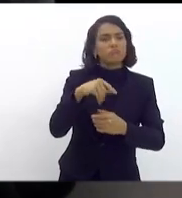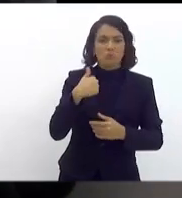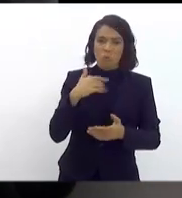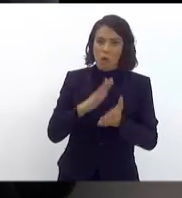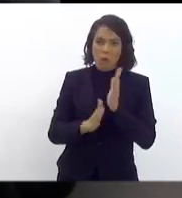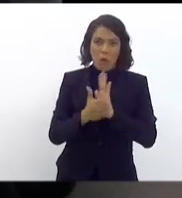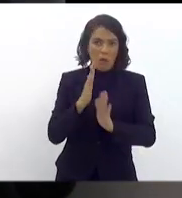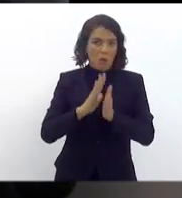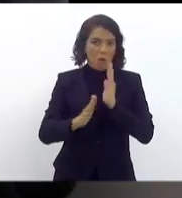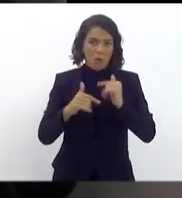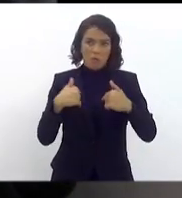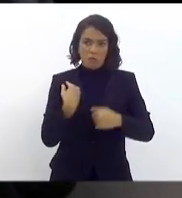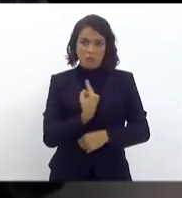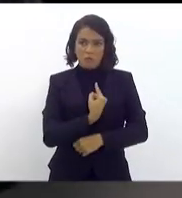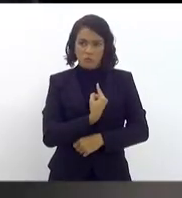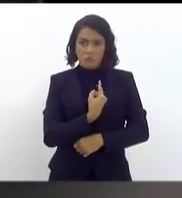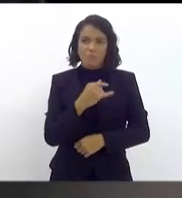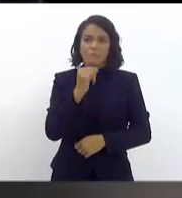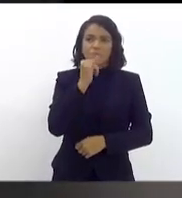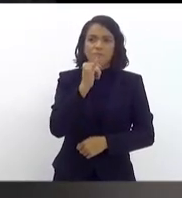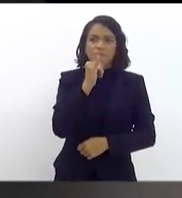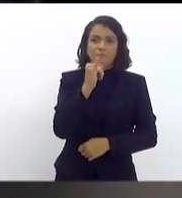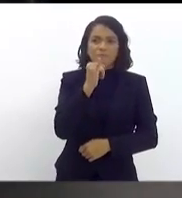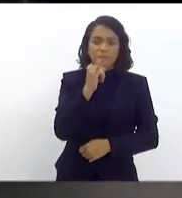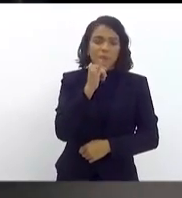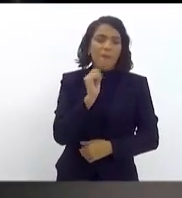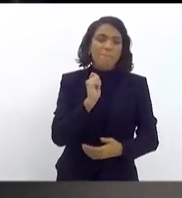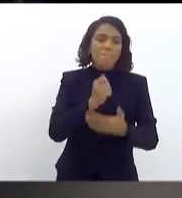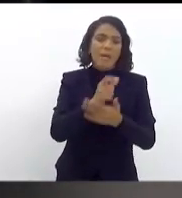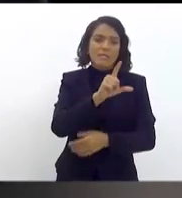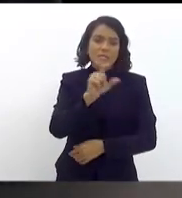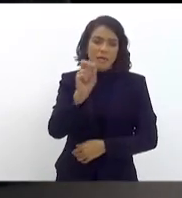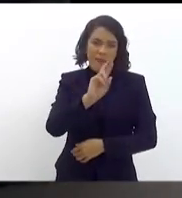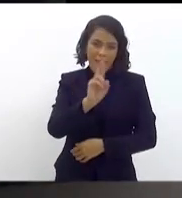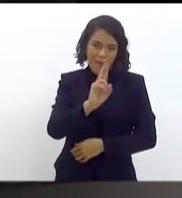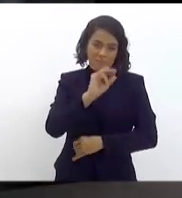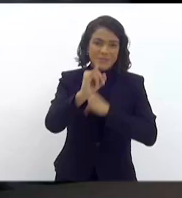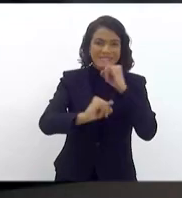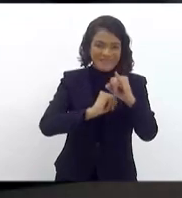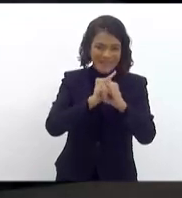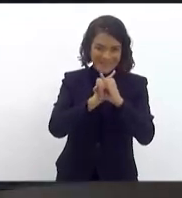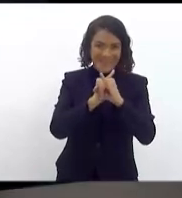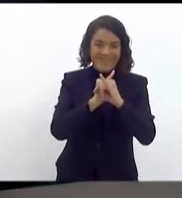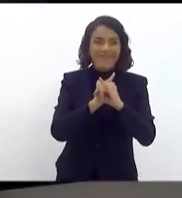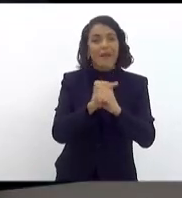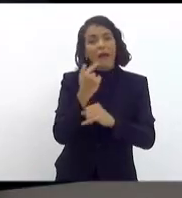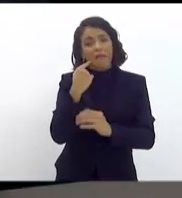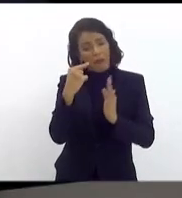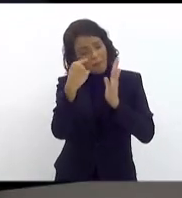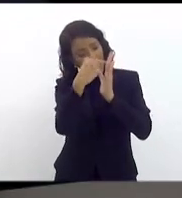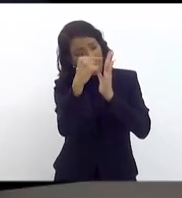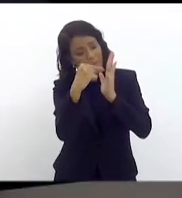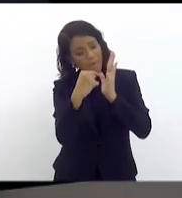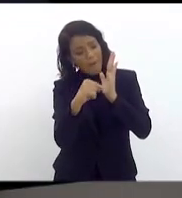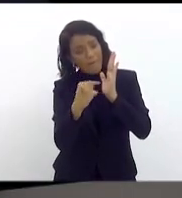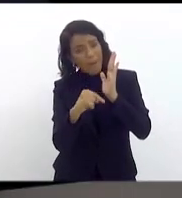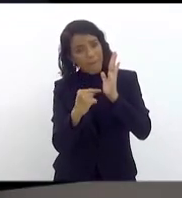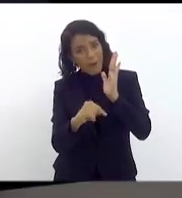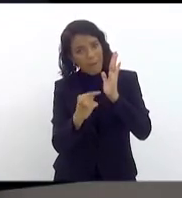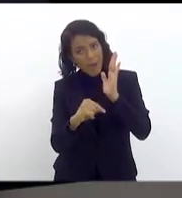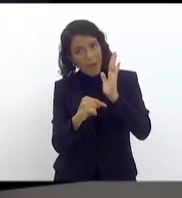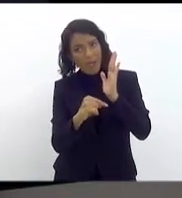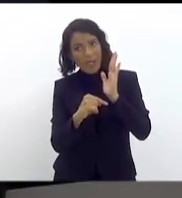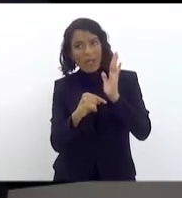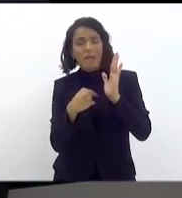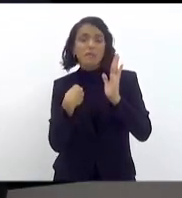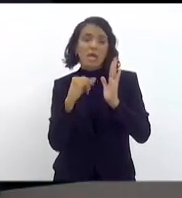conosco. Tá? Então, por exemplo, o senhor paga, digamos, R$100 por um pacote de dados. Aí lá incide como está na conta, né? Tá, e uma obra de aí arte.